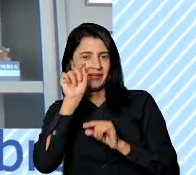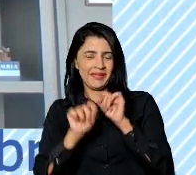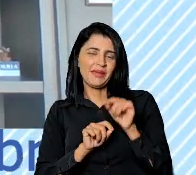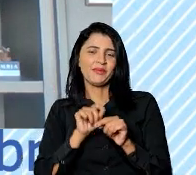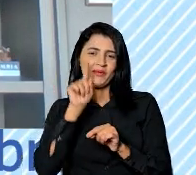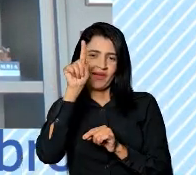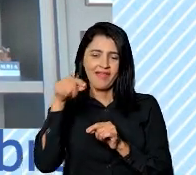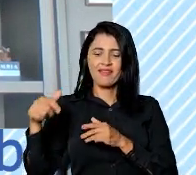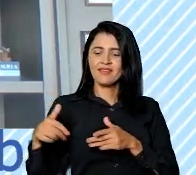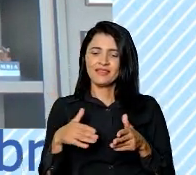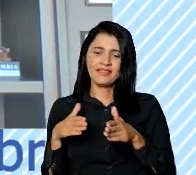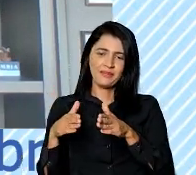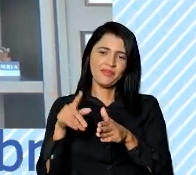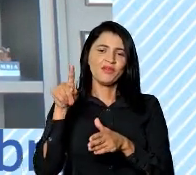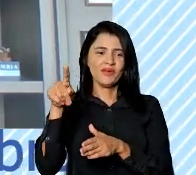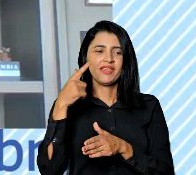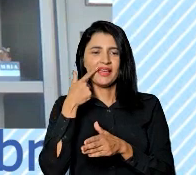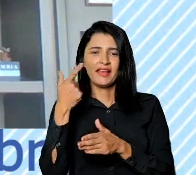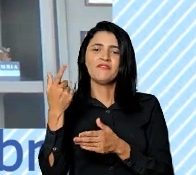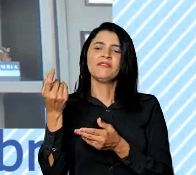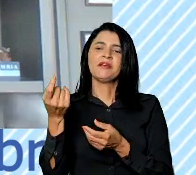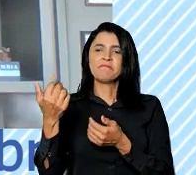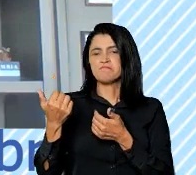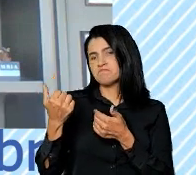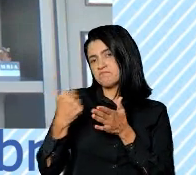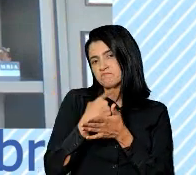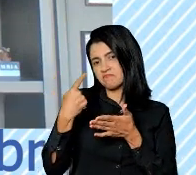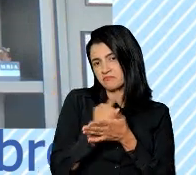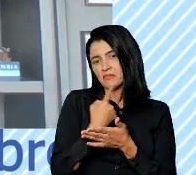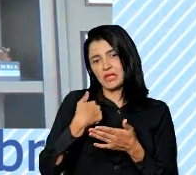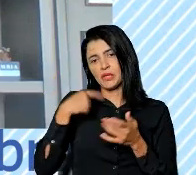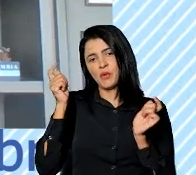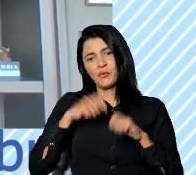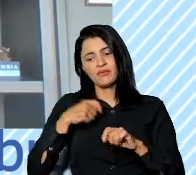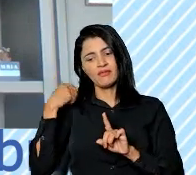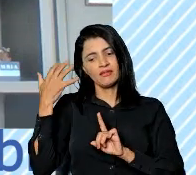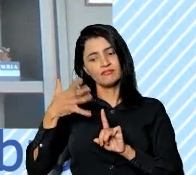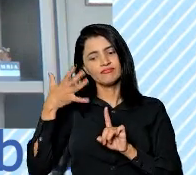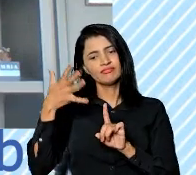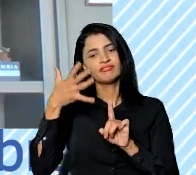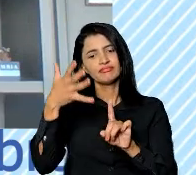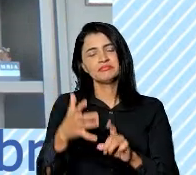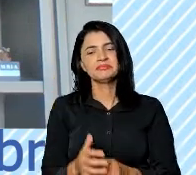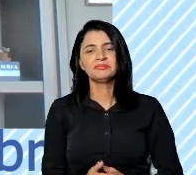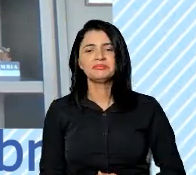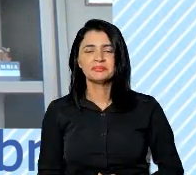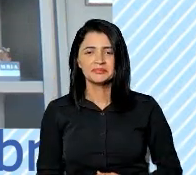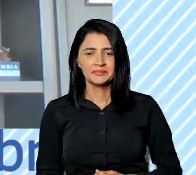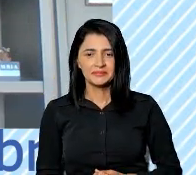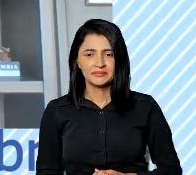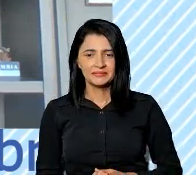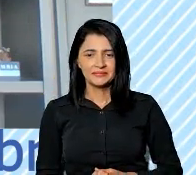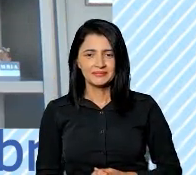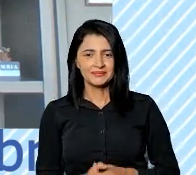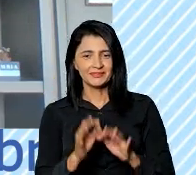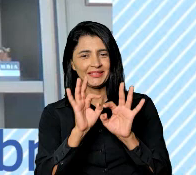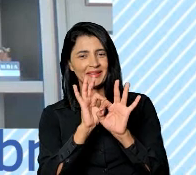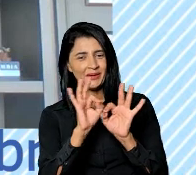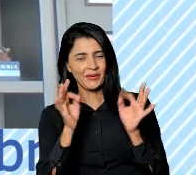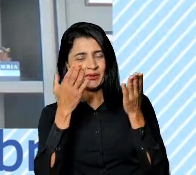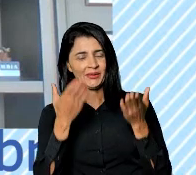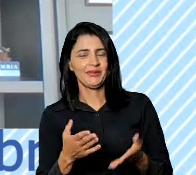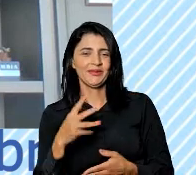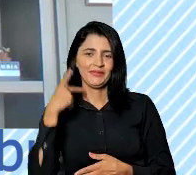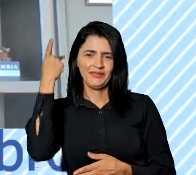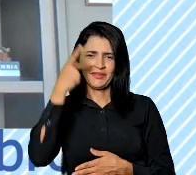esse caminho que ela havia desenhado para que eu pudesse traçar. Ah, tá ótimo, vereadora,